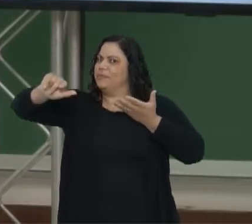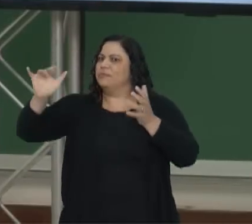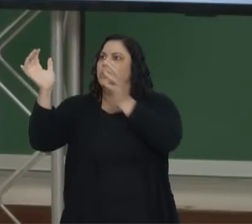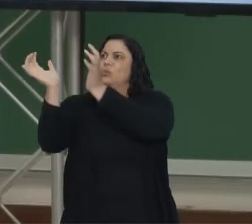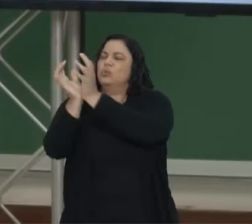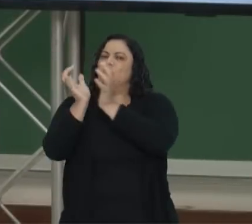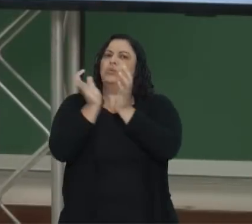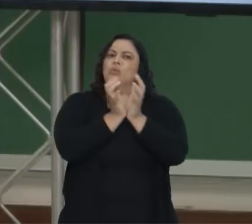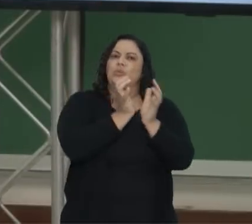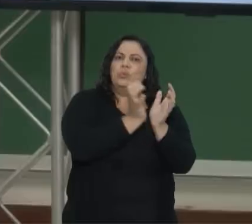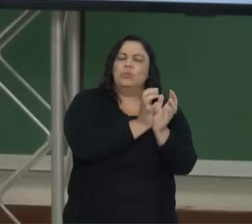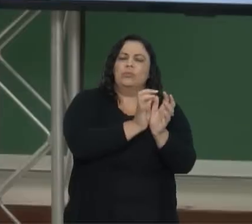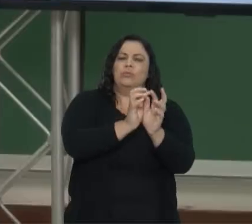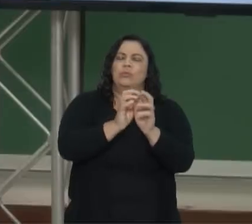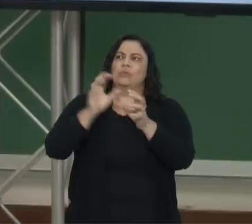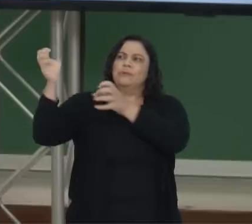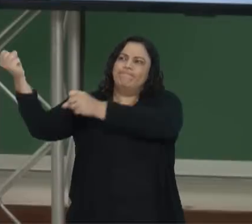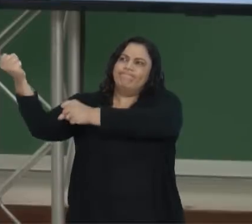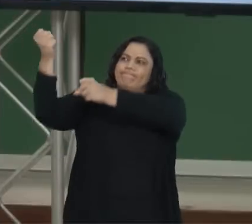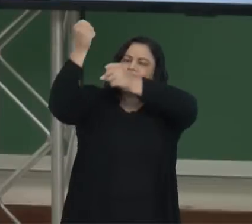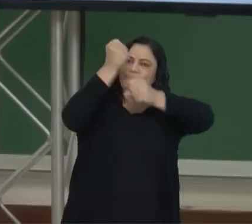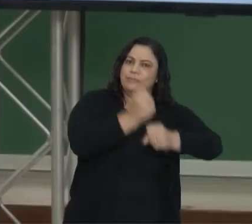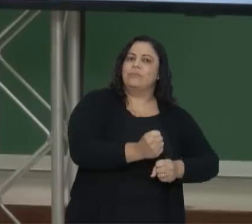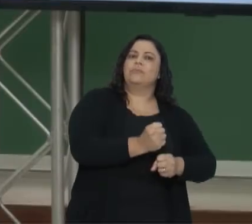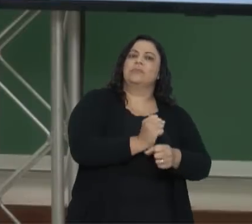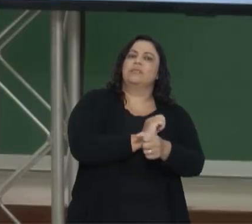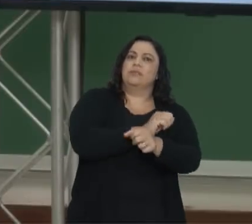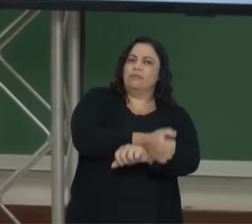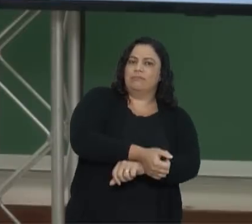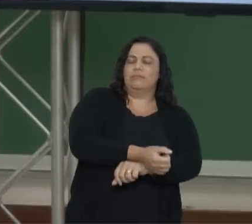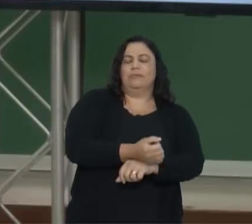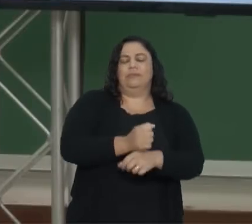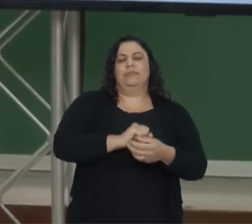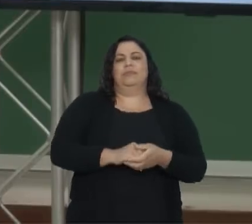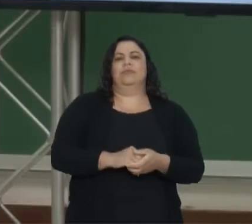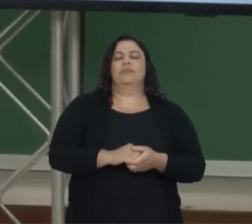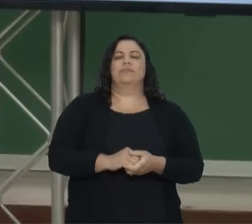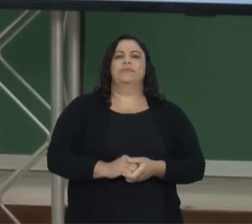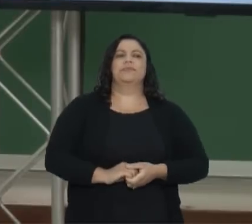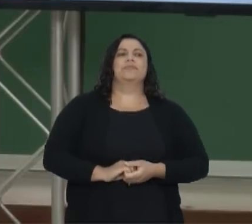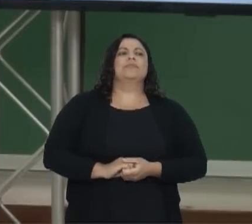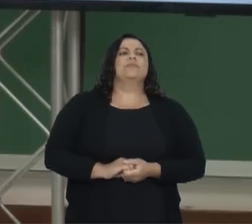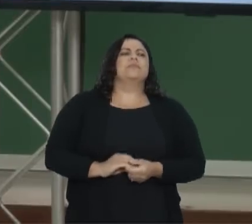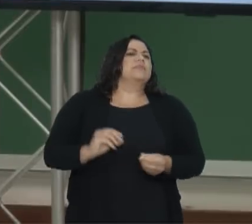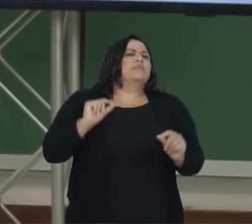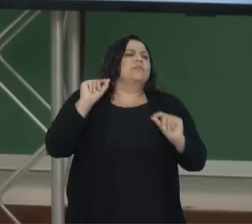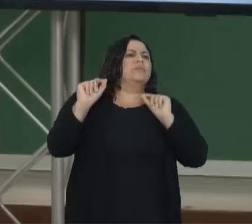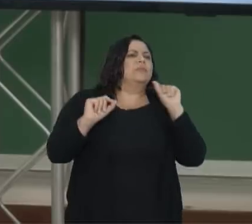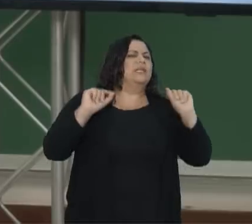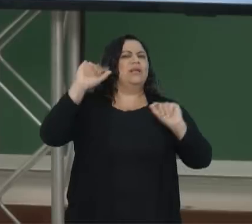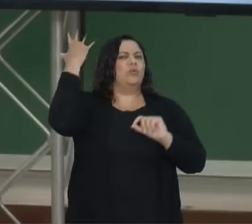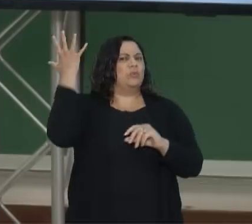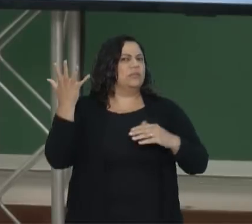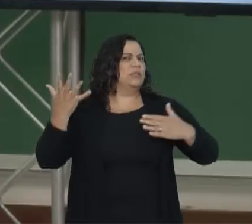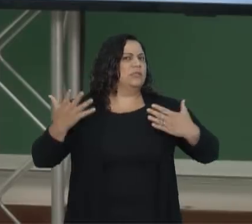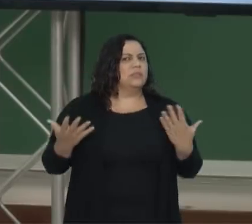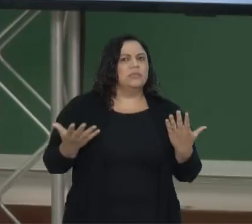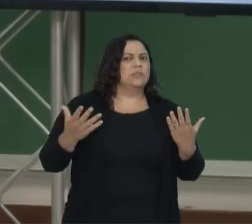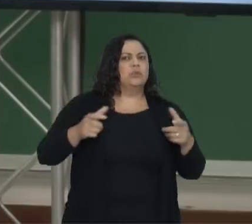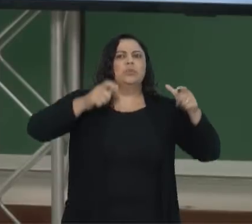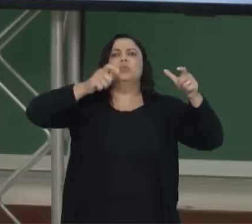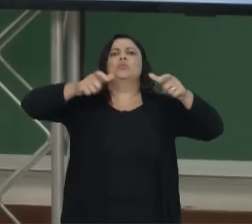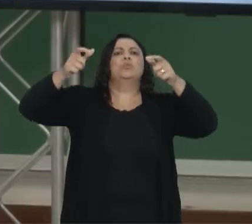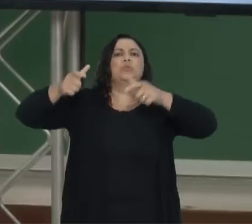que foram trazidos para o Brasil pelos colonizadores. como que funcionou? De onde vieram esses